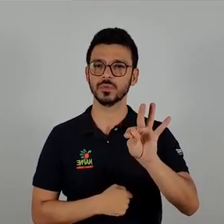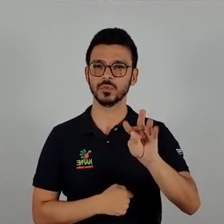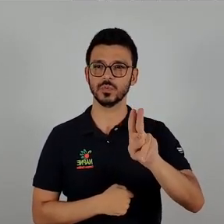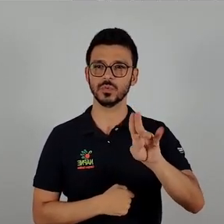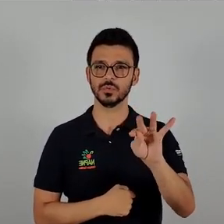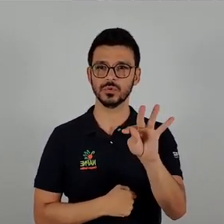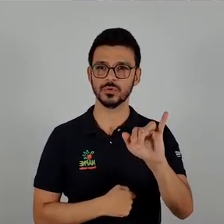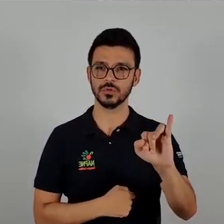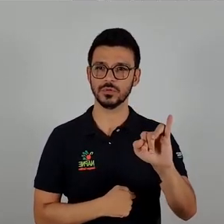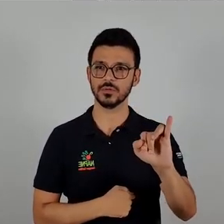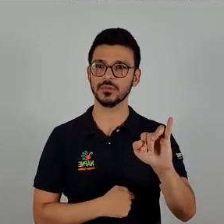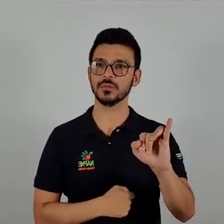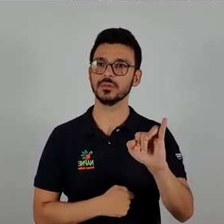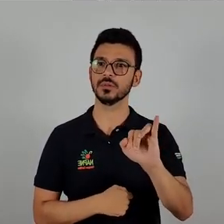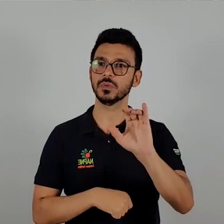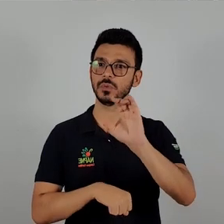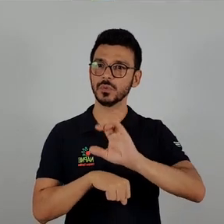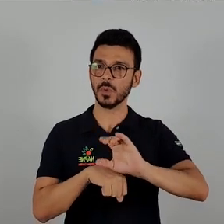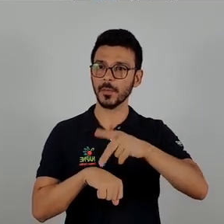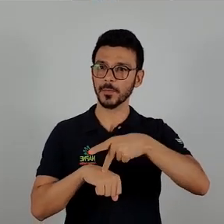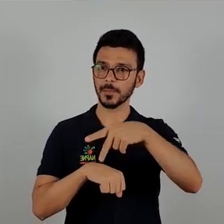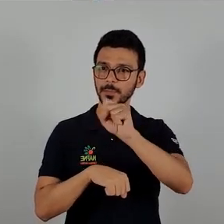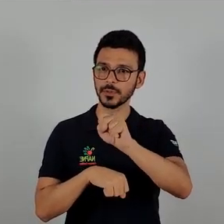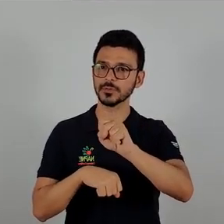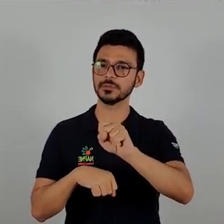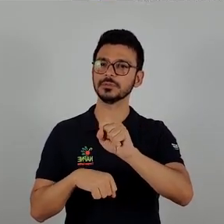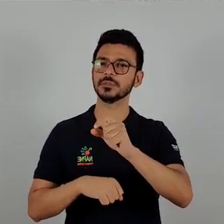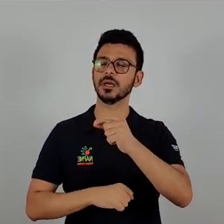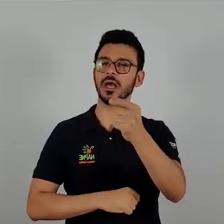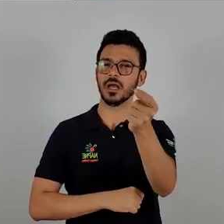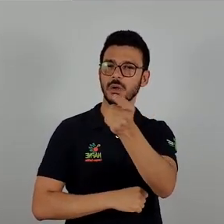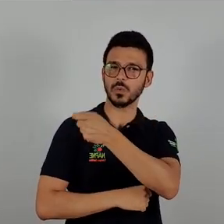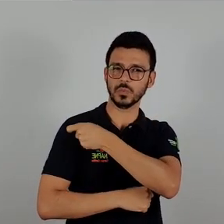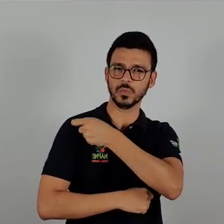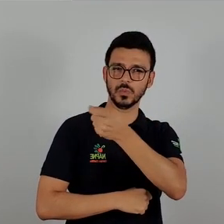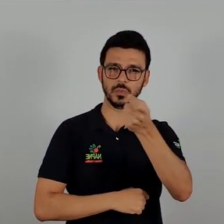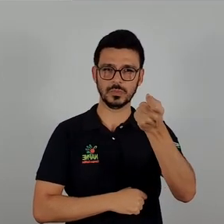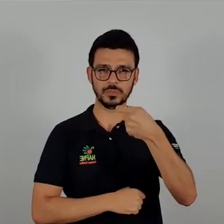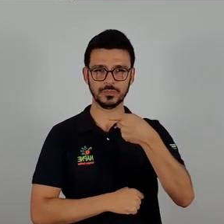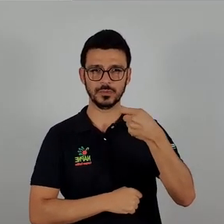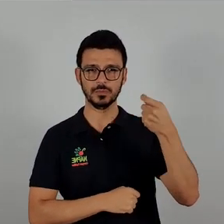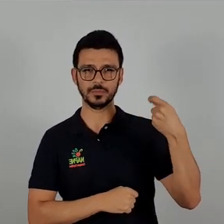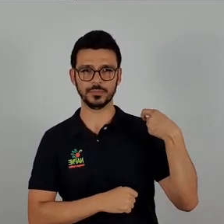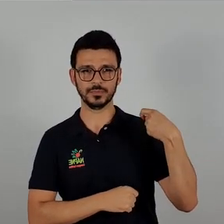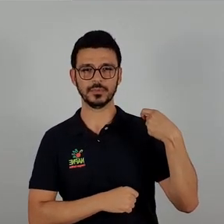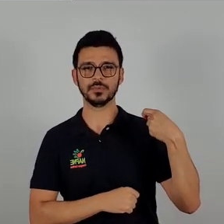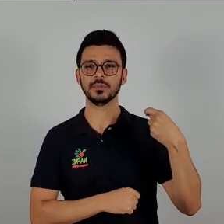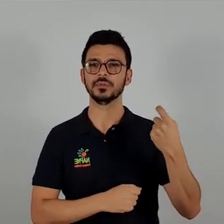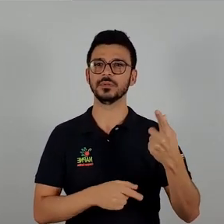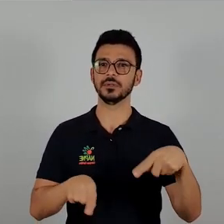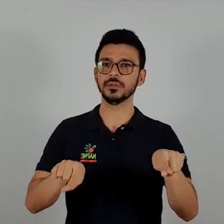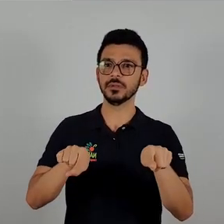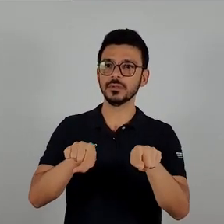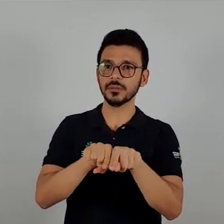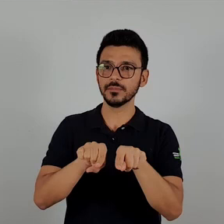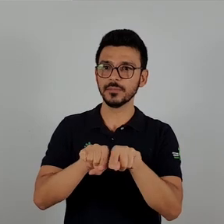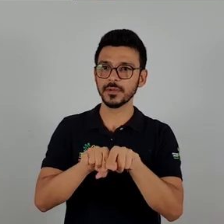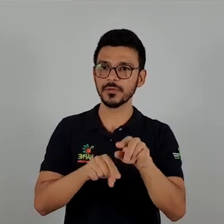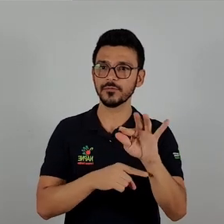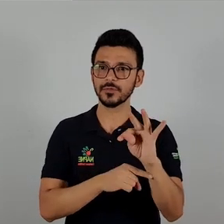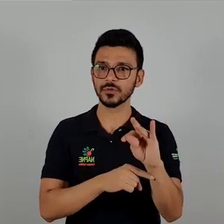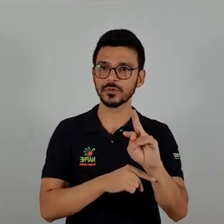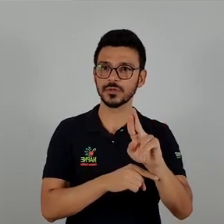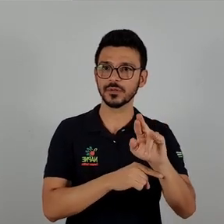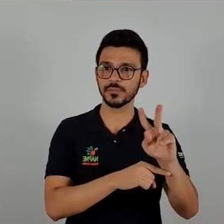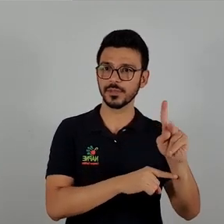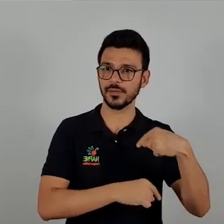a pandemia um pouquinho afastado, né, por conta de algumas questões de logística, mas a gente está atuando lá, tá? E também do Instituto